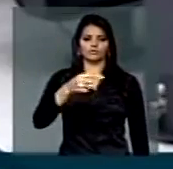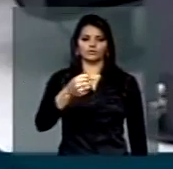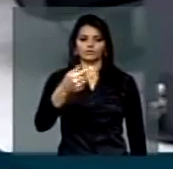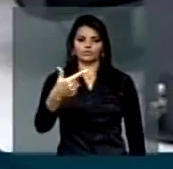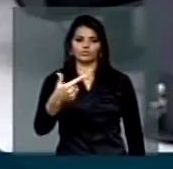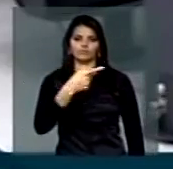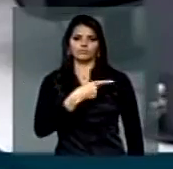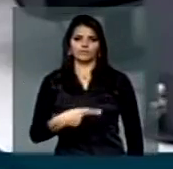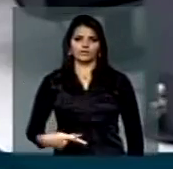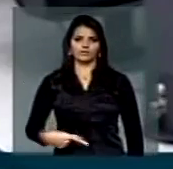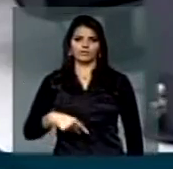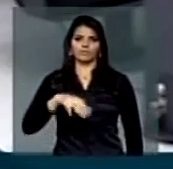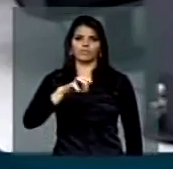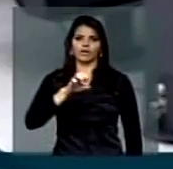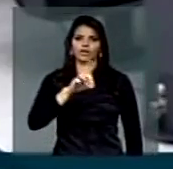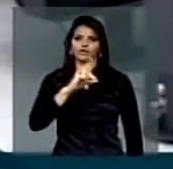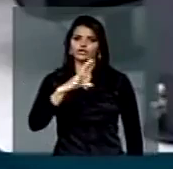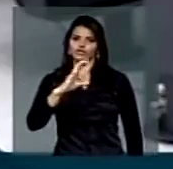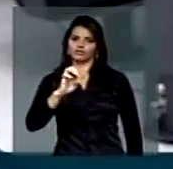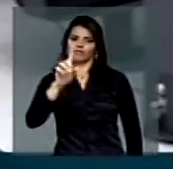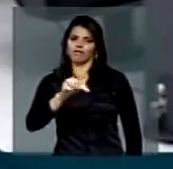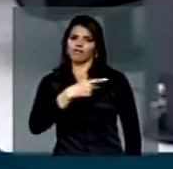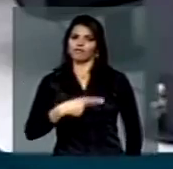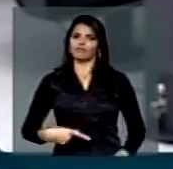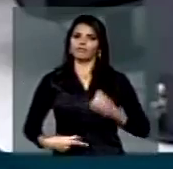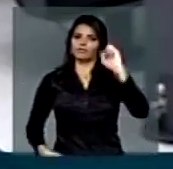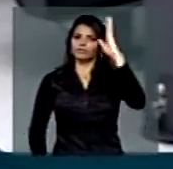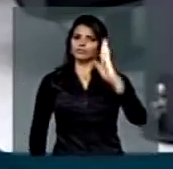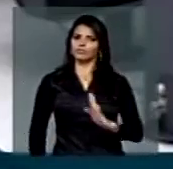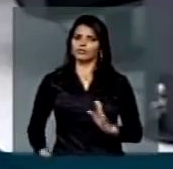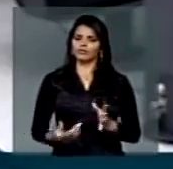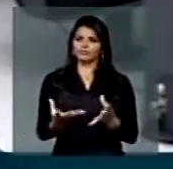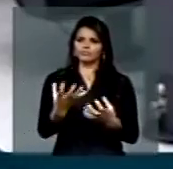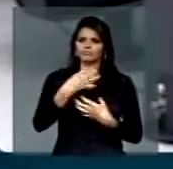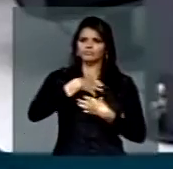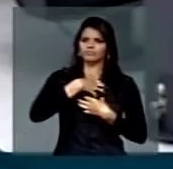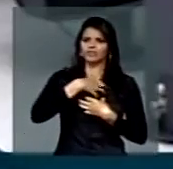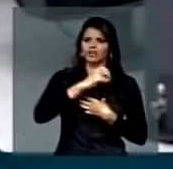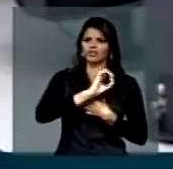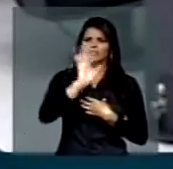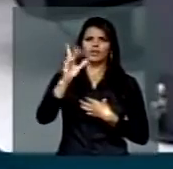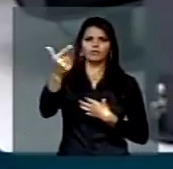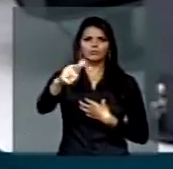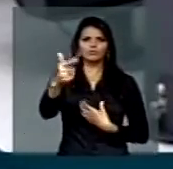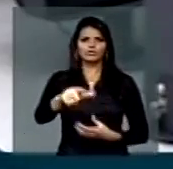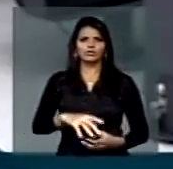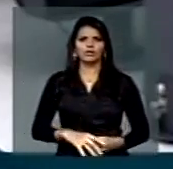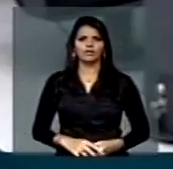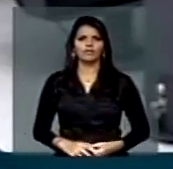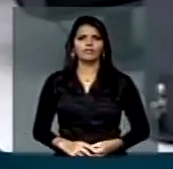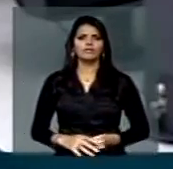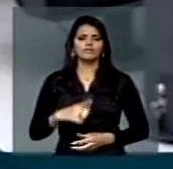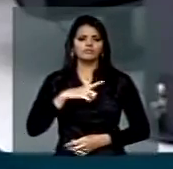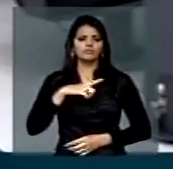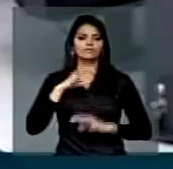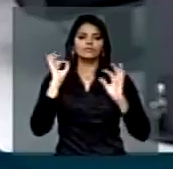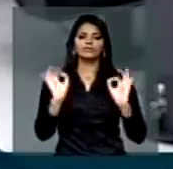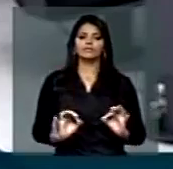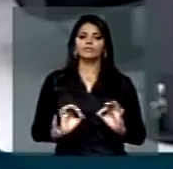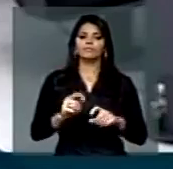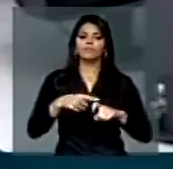o presidente Médici era presidente da República, pude sentir claramente o que é falta de liberdade, que eu tenho certeza que ela está sentindo